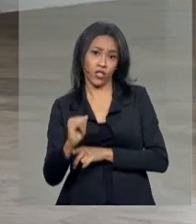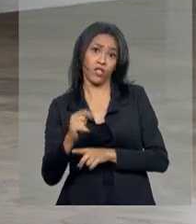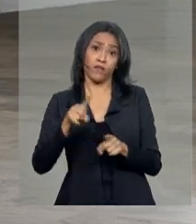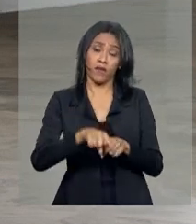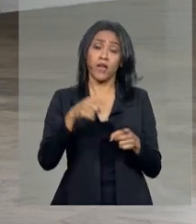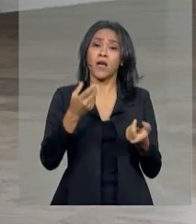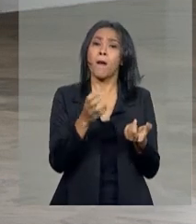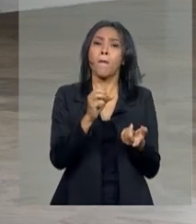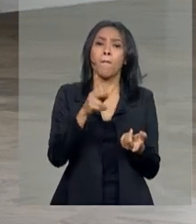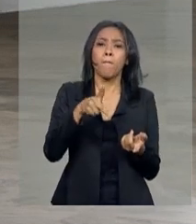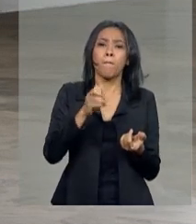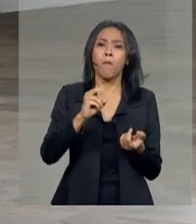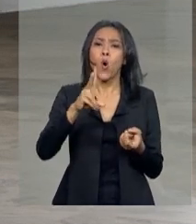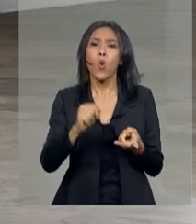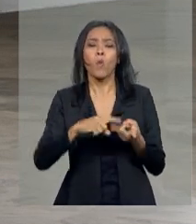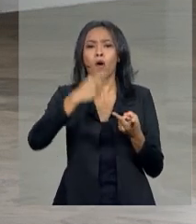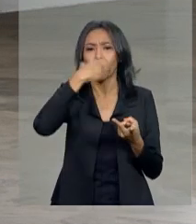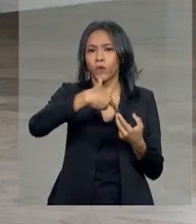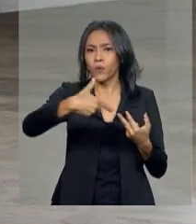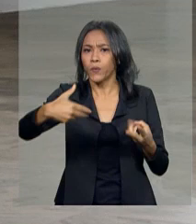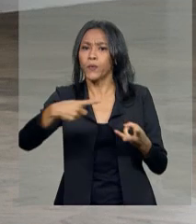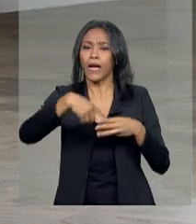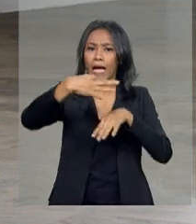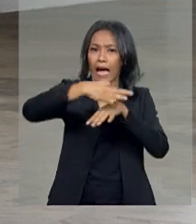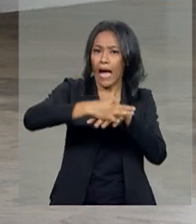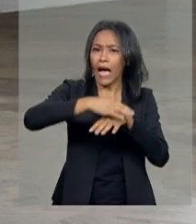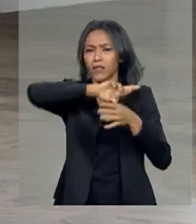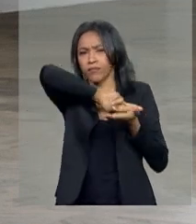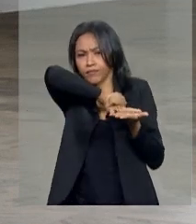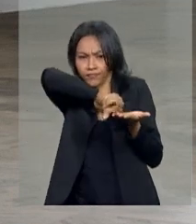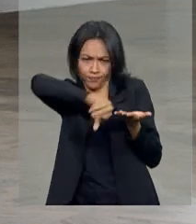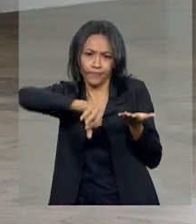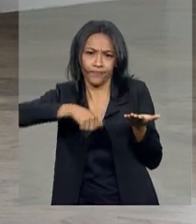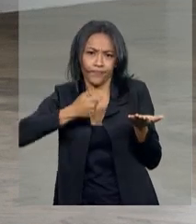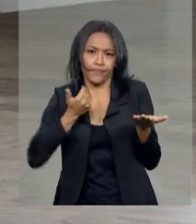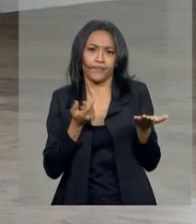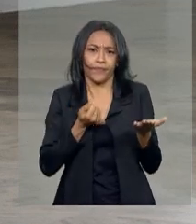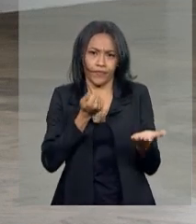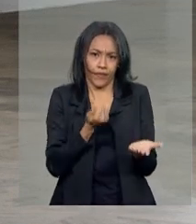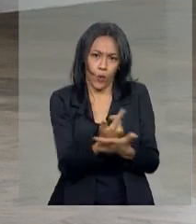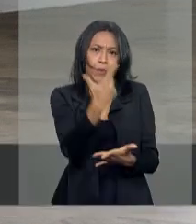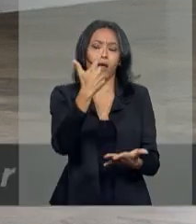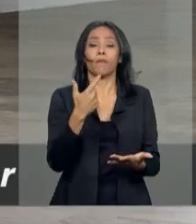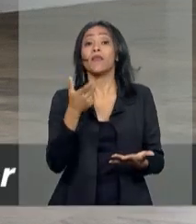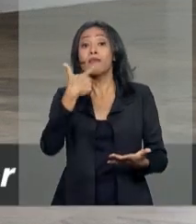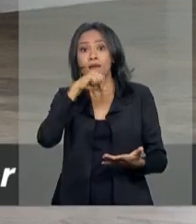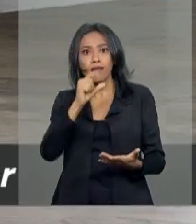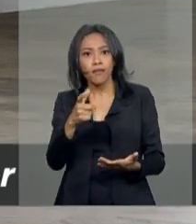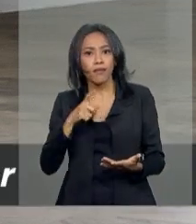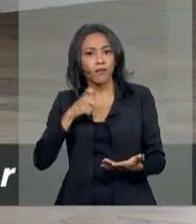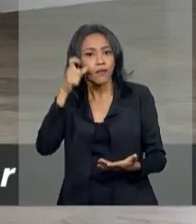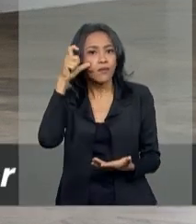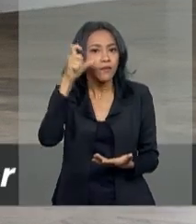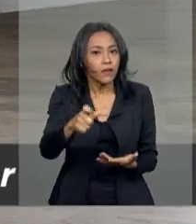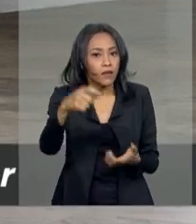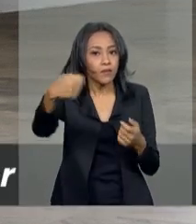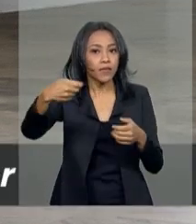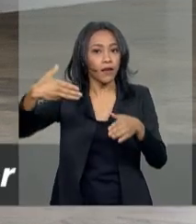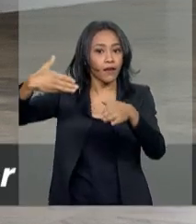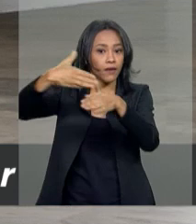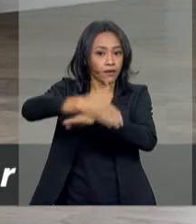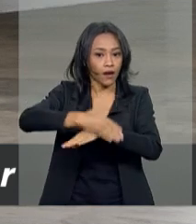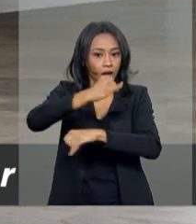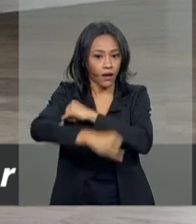polpa de frutas, hortifruti, carnes e sucos, entre outros itens. Os interessados em participar devem entrar no portal